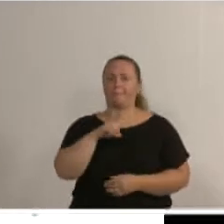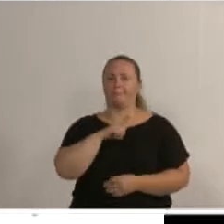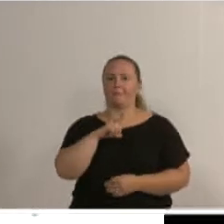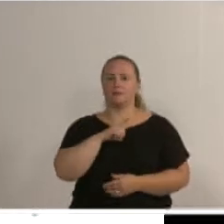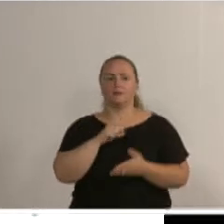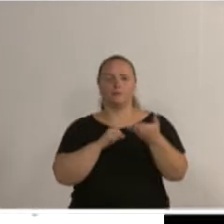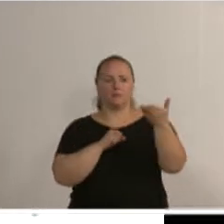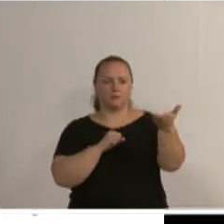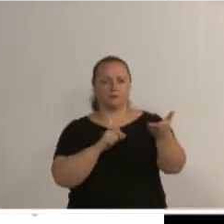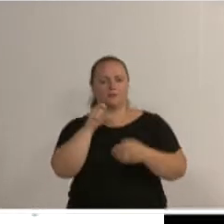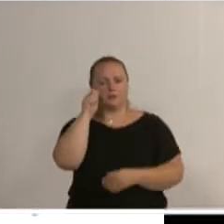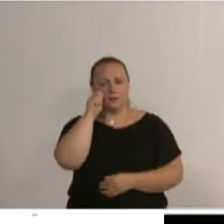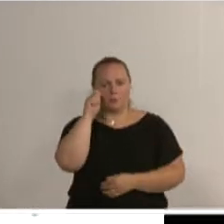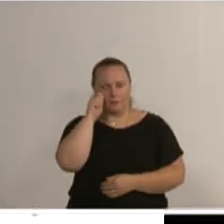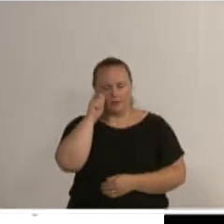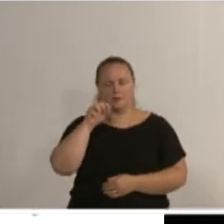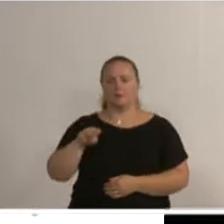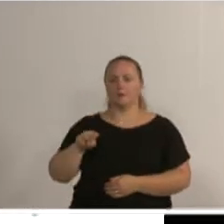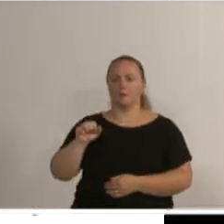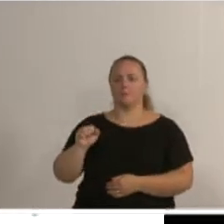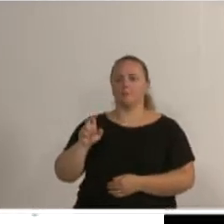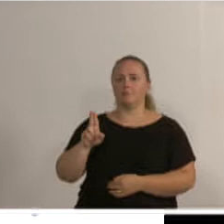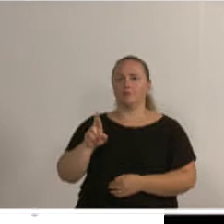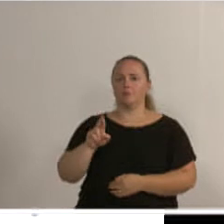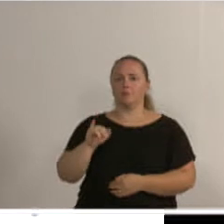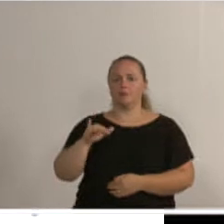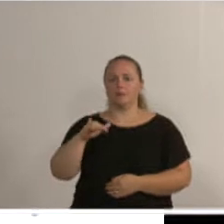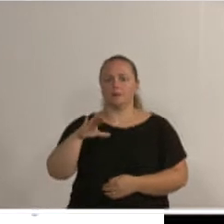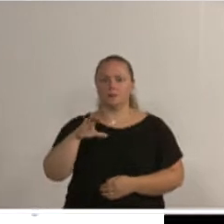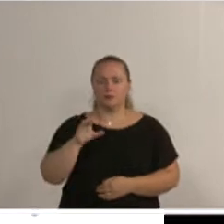vereador Almir faz parte dessa comissão, da Blumob tem a sua